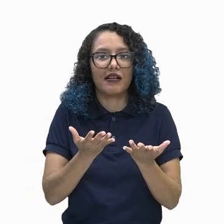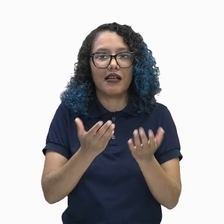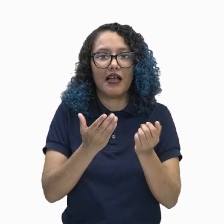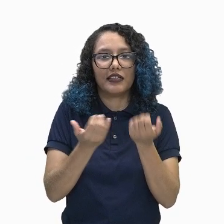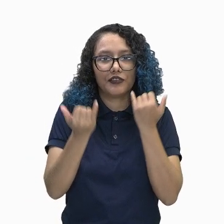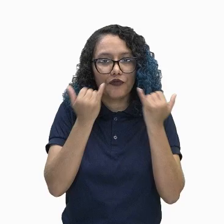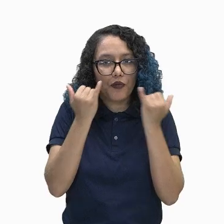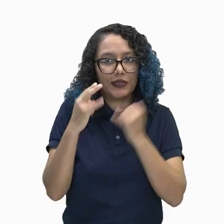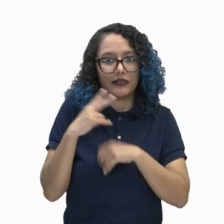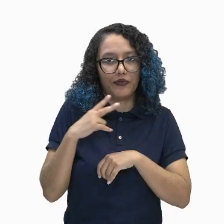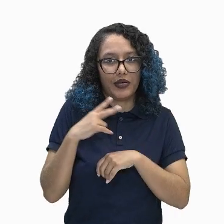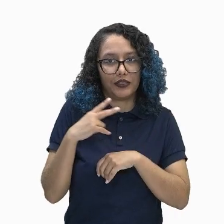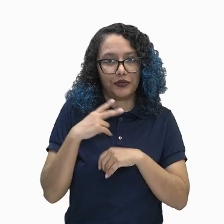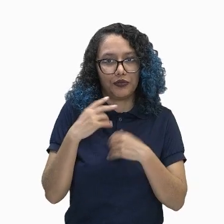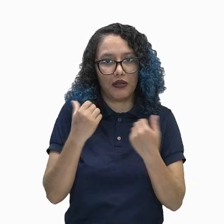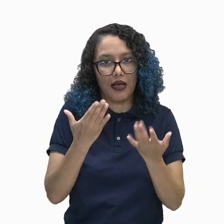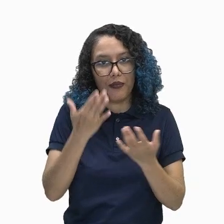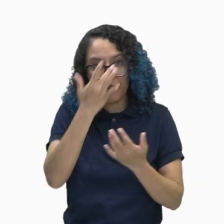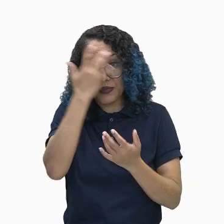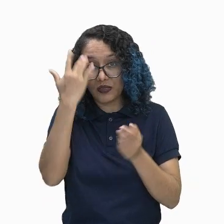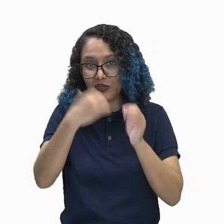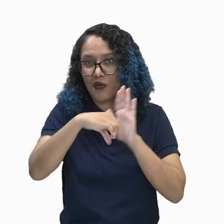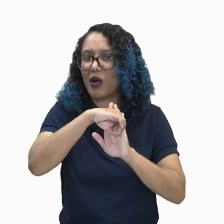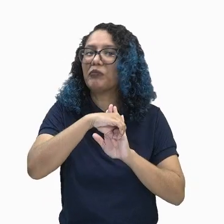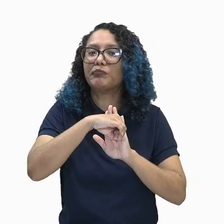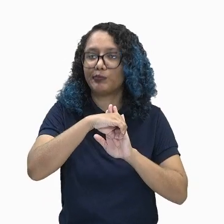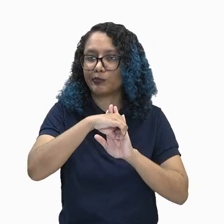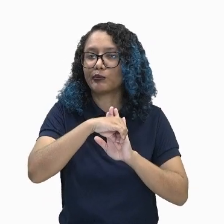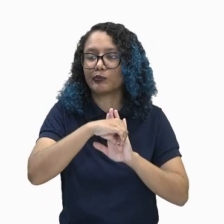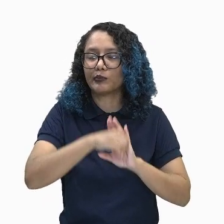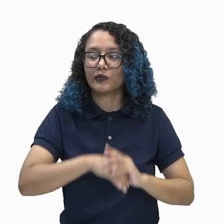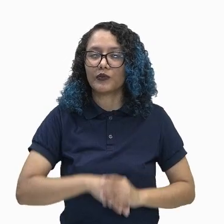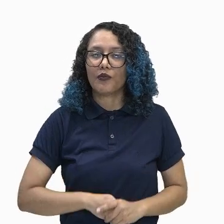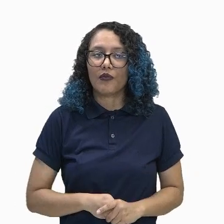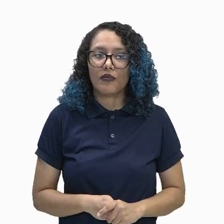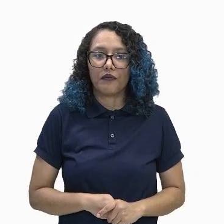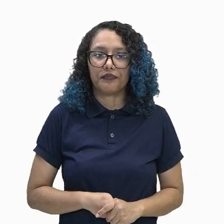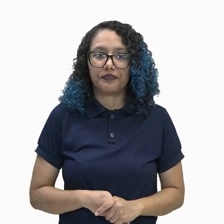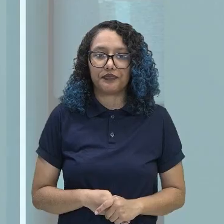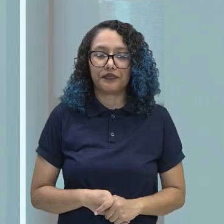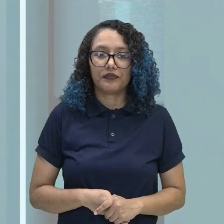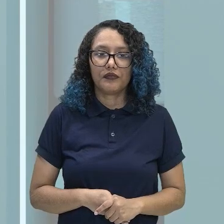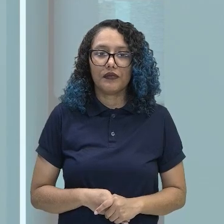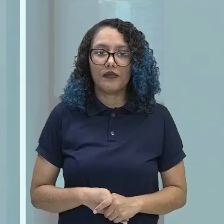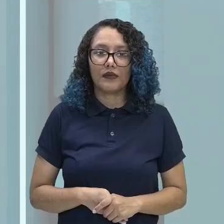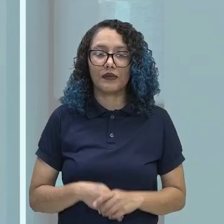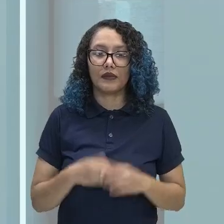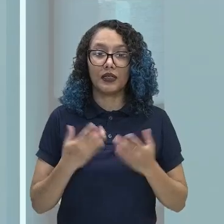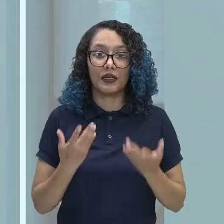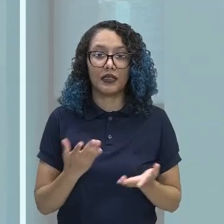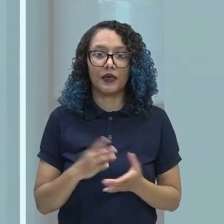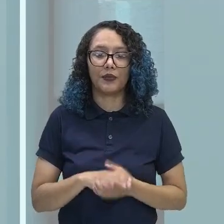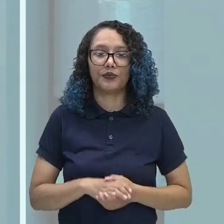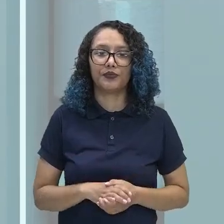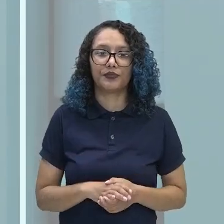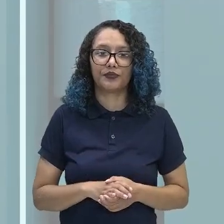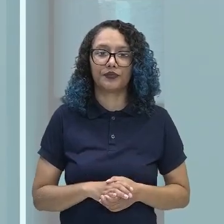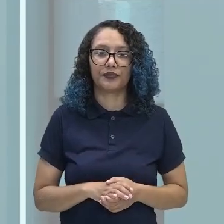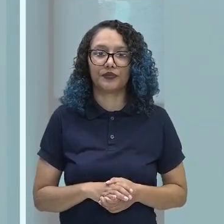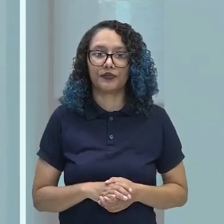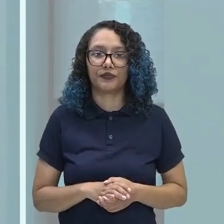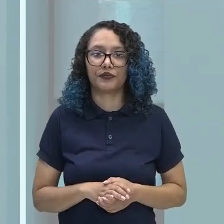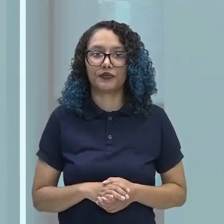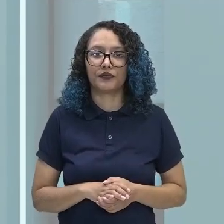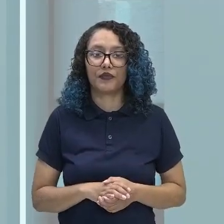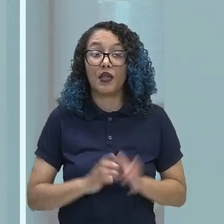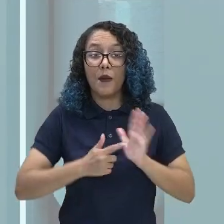o criminoso. Então, observem que aí nós temos um argumento que apela justamente para o fato das pessoas